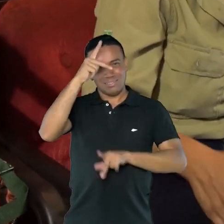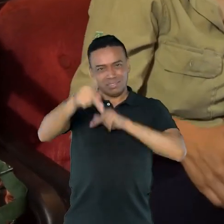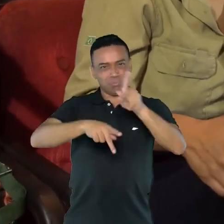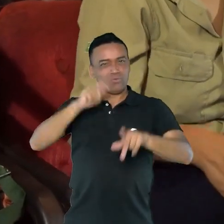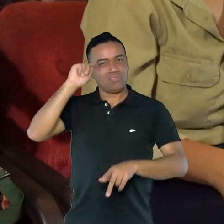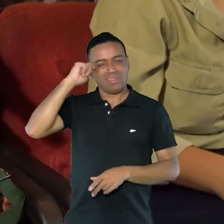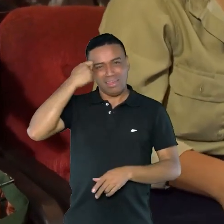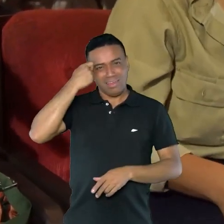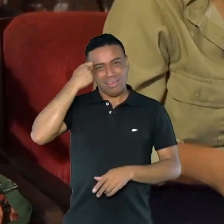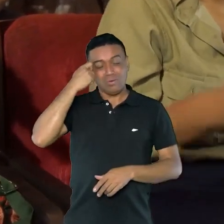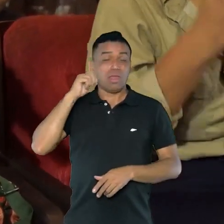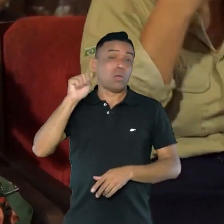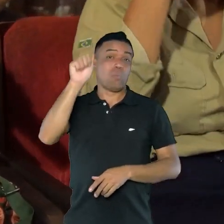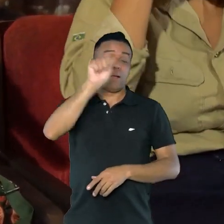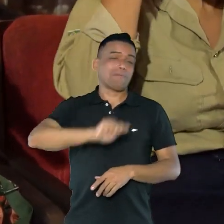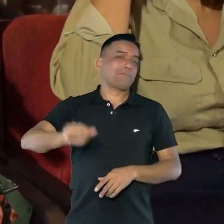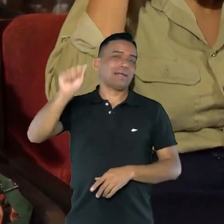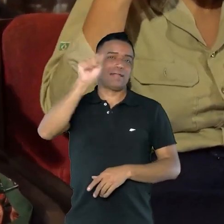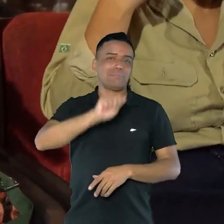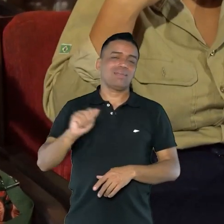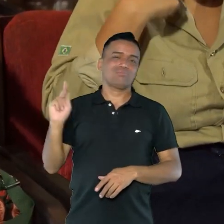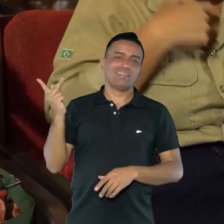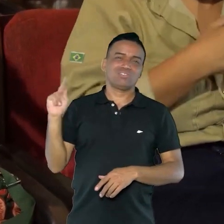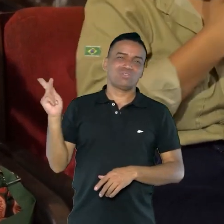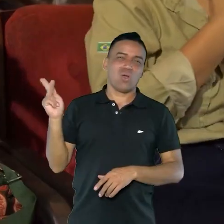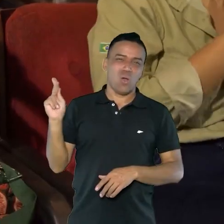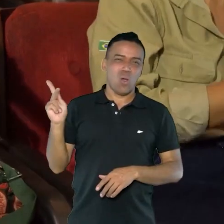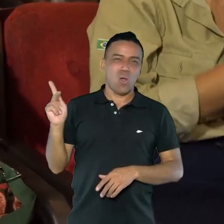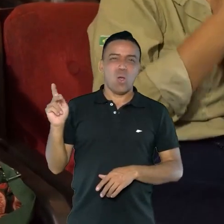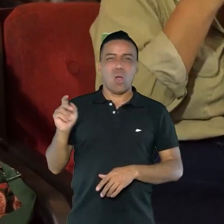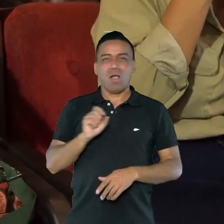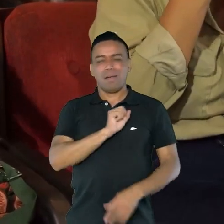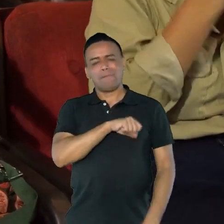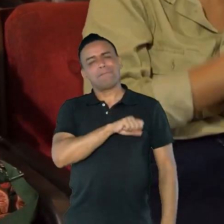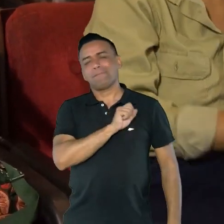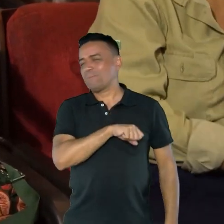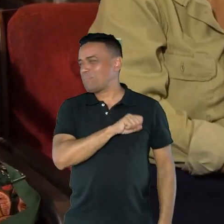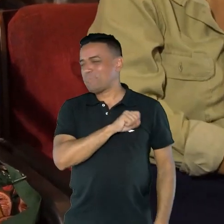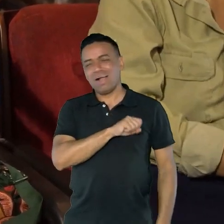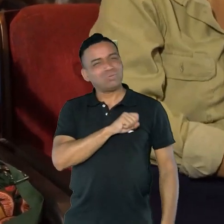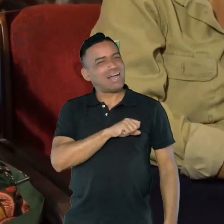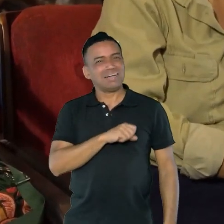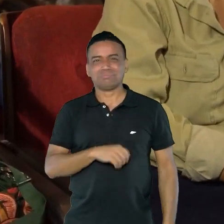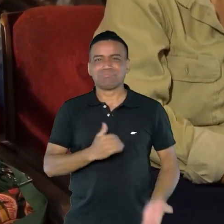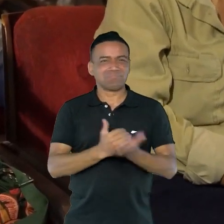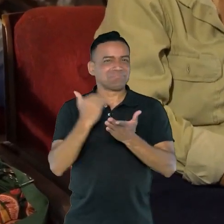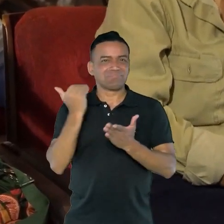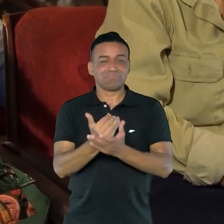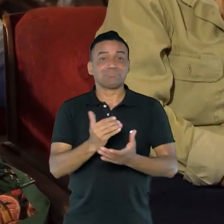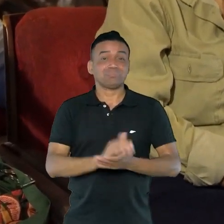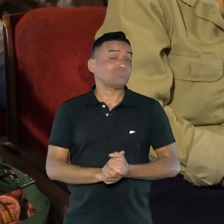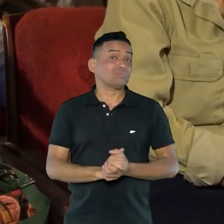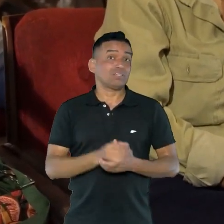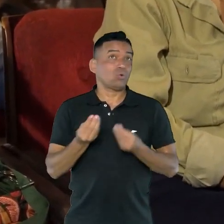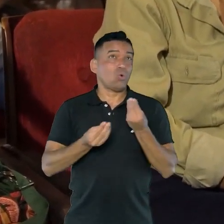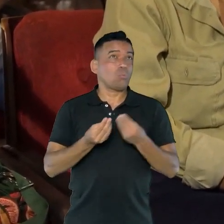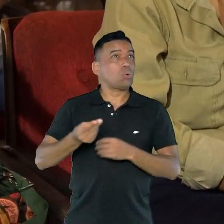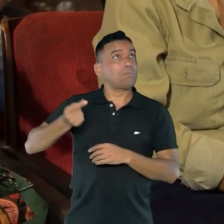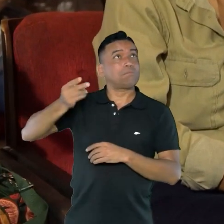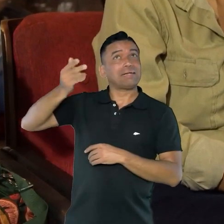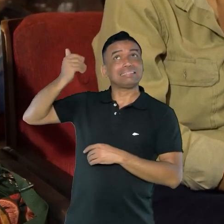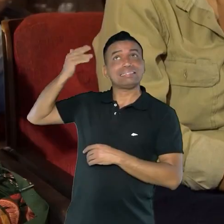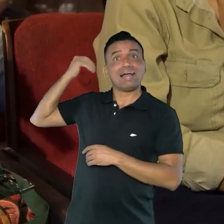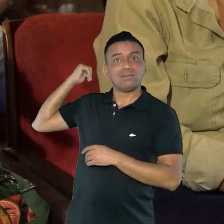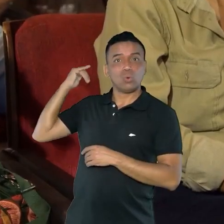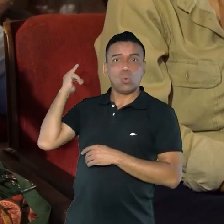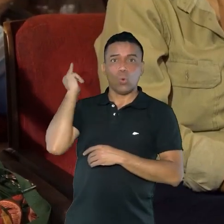um apagamento muito cruel, né, também. E aí eu queria te perguntar isso, né, como recontar, então, esse